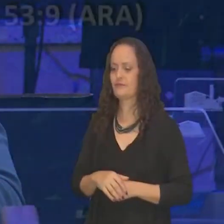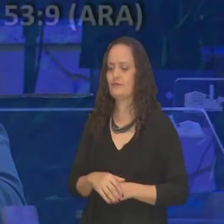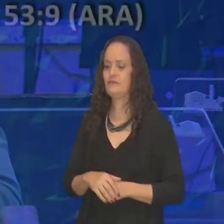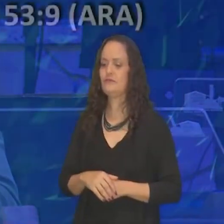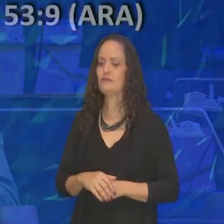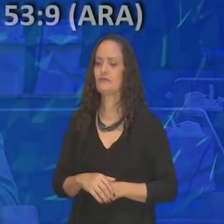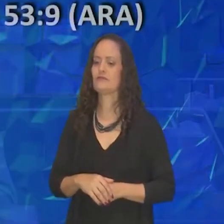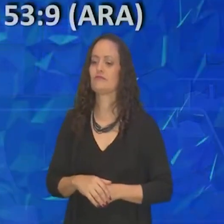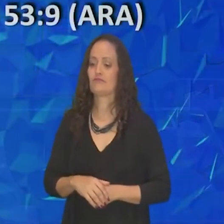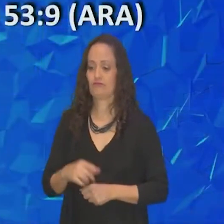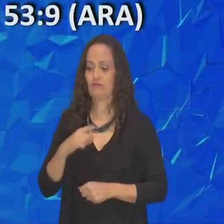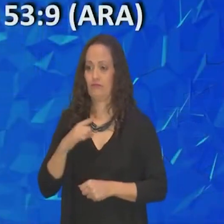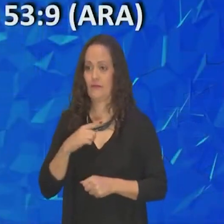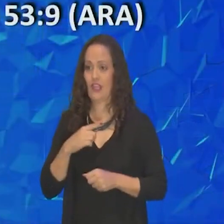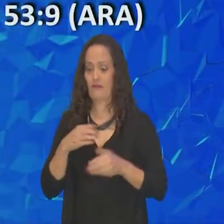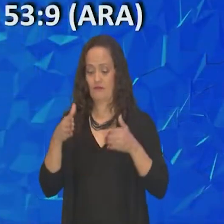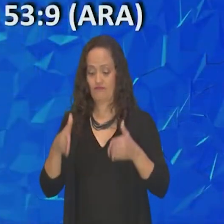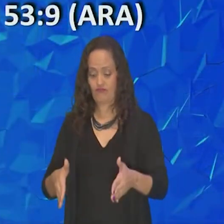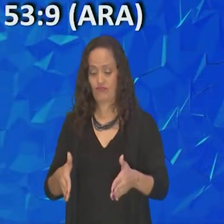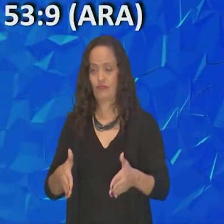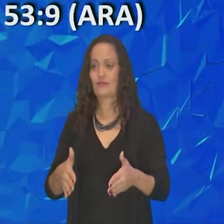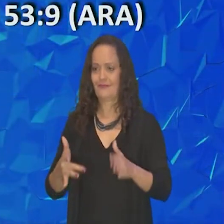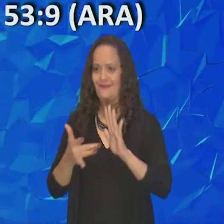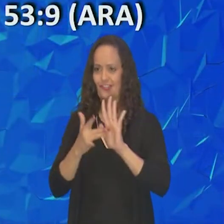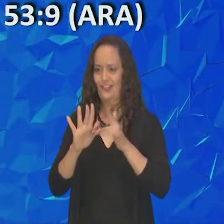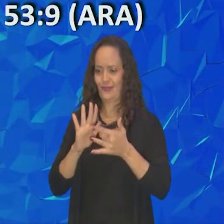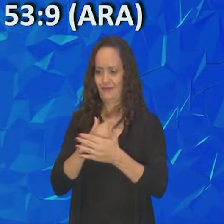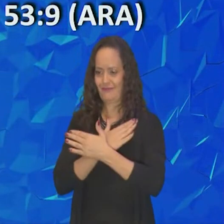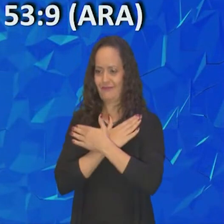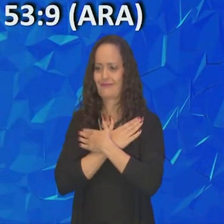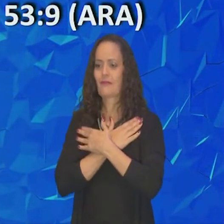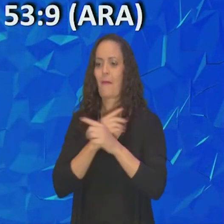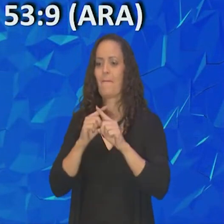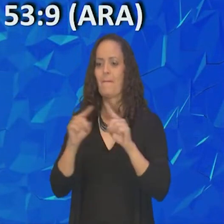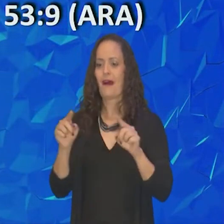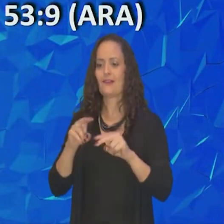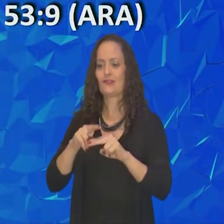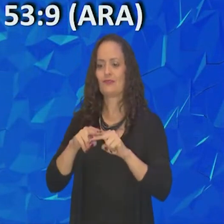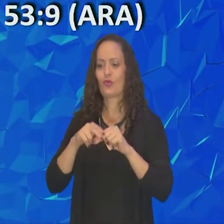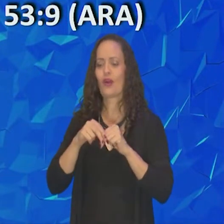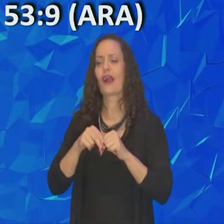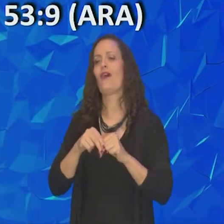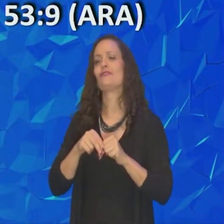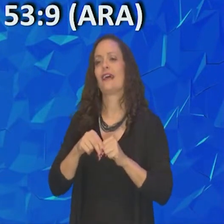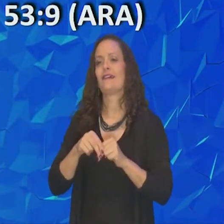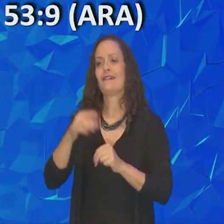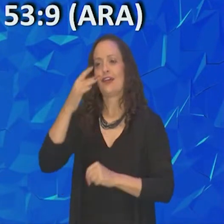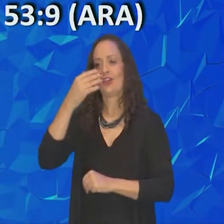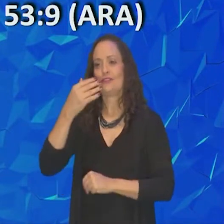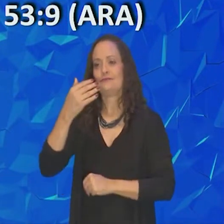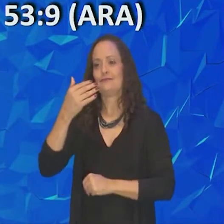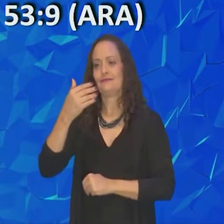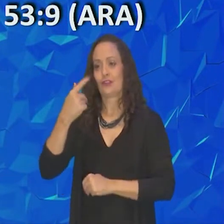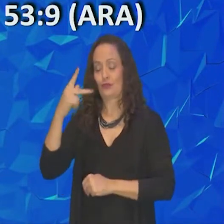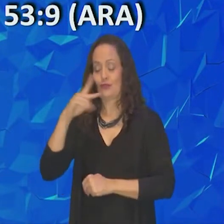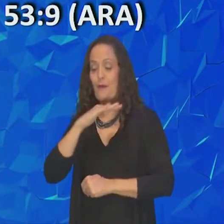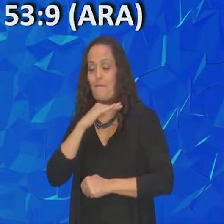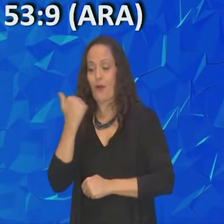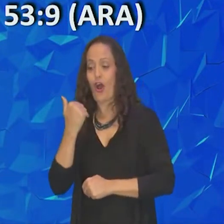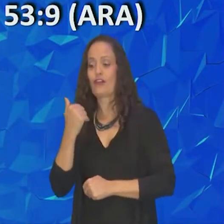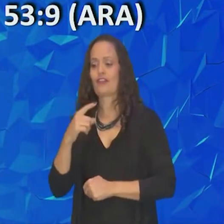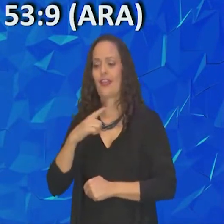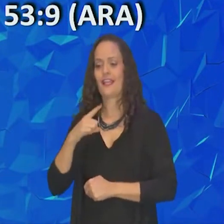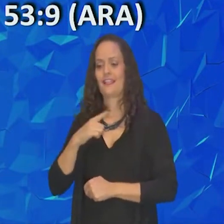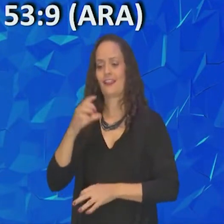Designaram-lhe a sepultura com os perversos, mas com o rico esteve na sua morte, posto que nunca fez